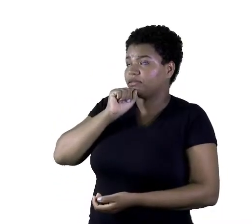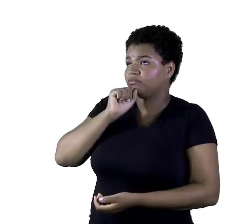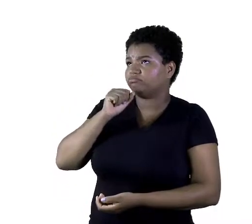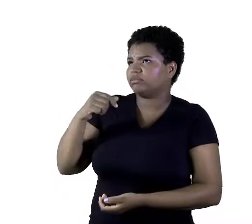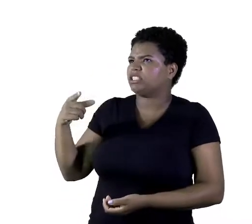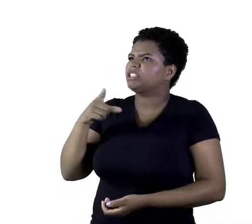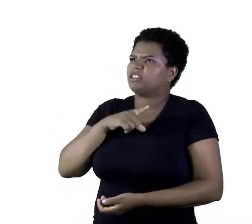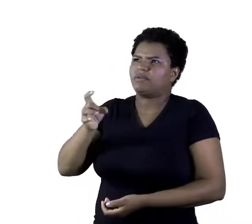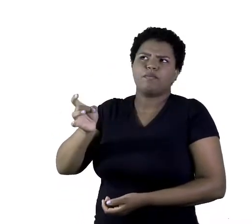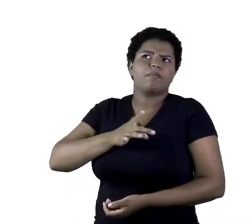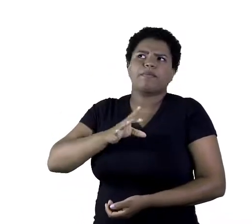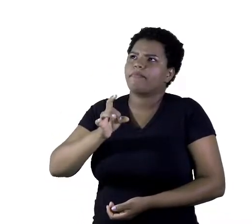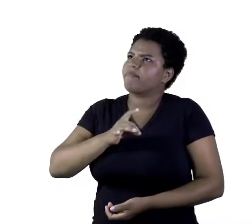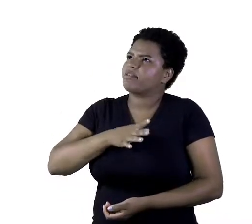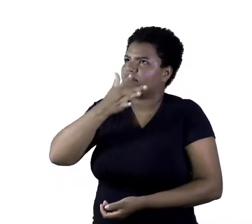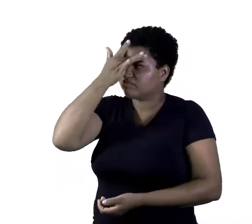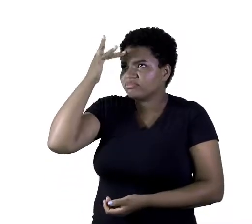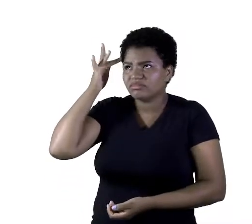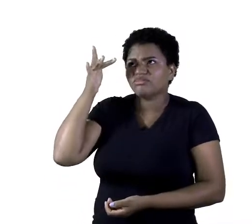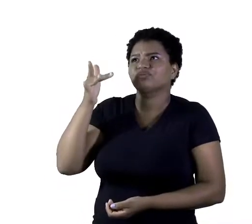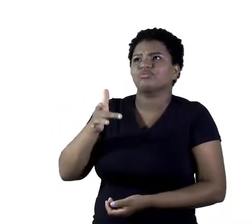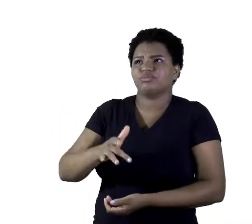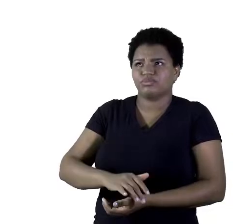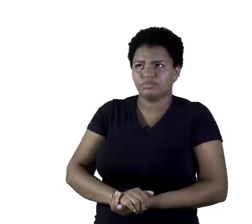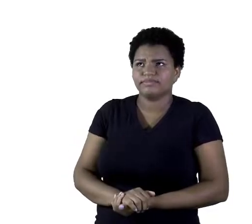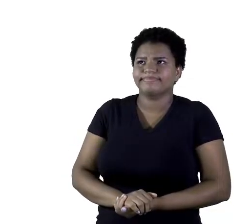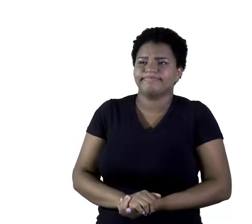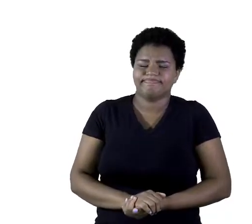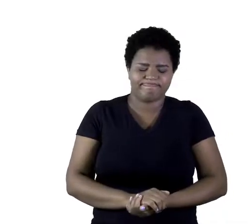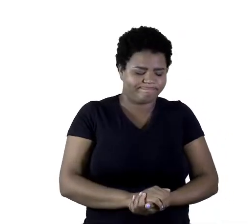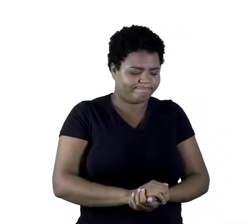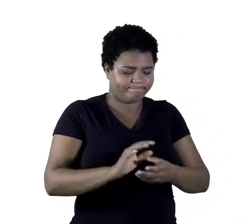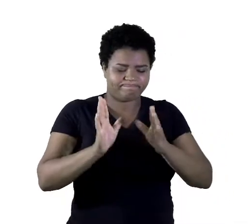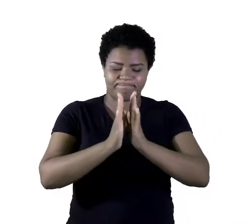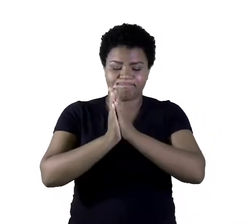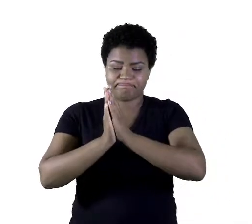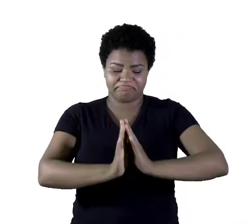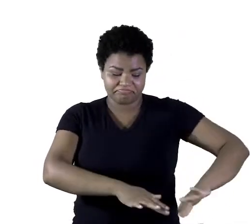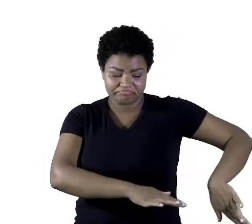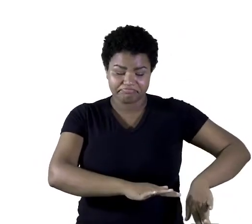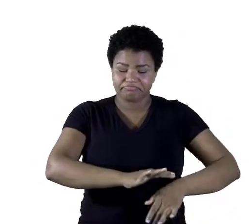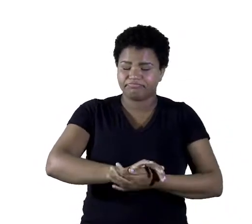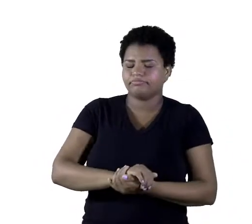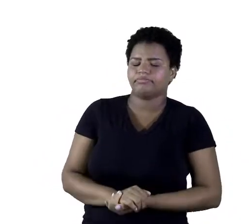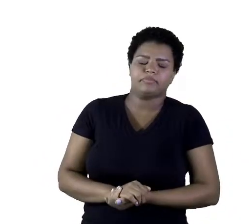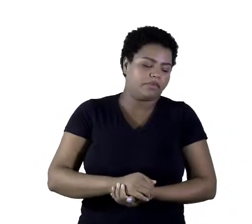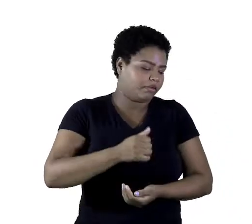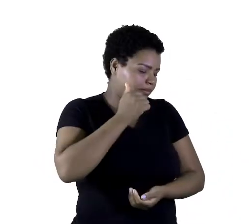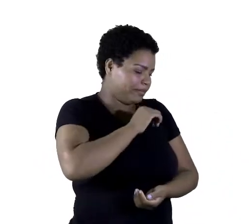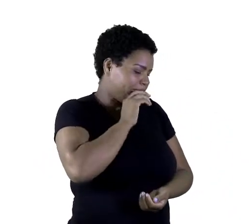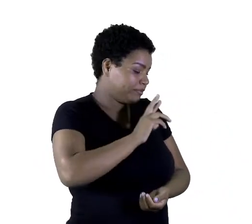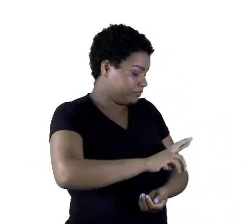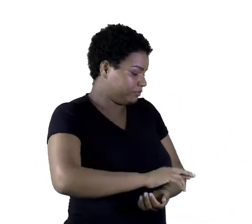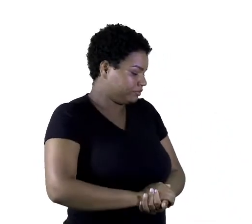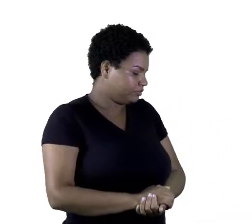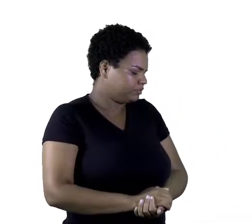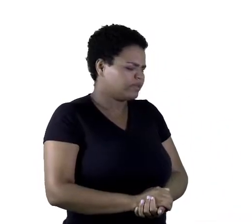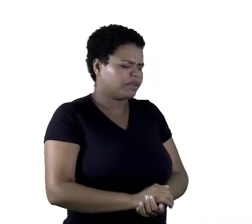tenho tanto medo de gente. E aí ele larga a boneca. Aí a mãe dele responde: